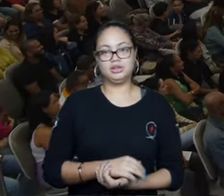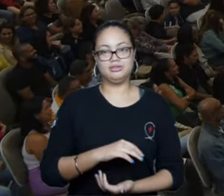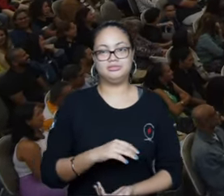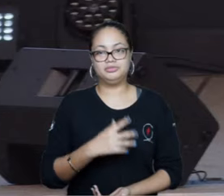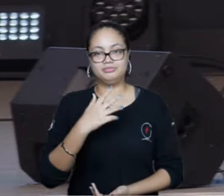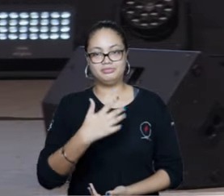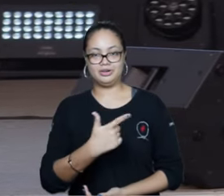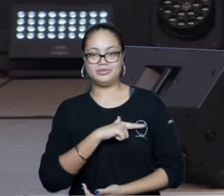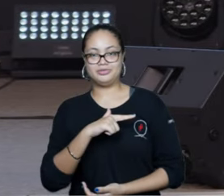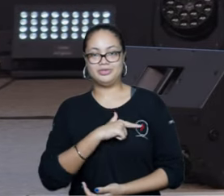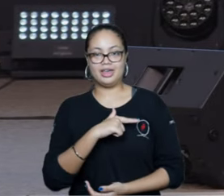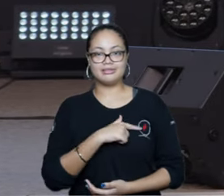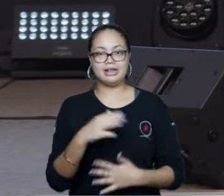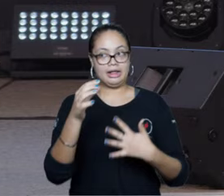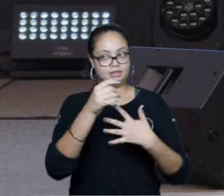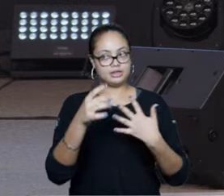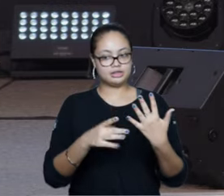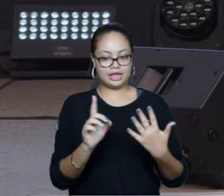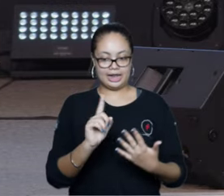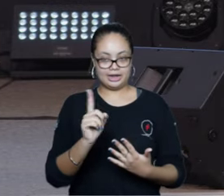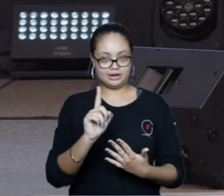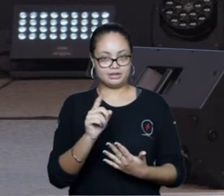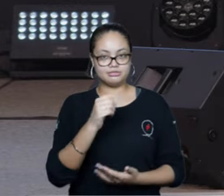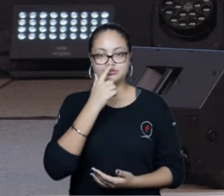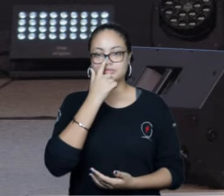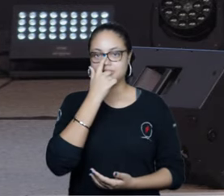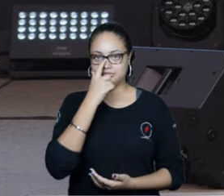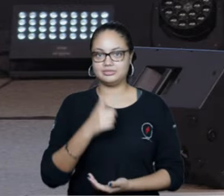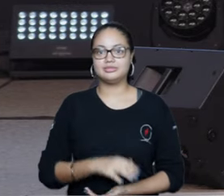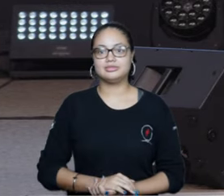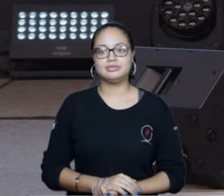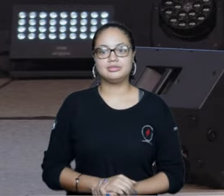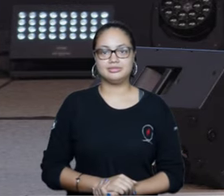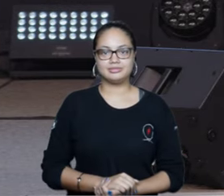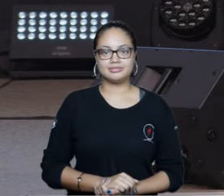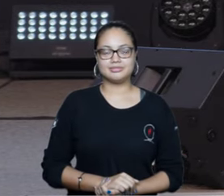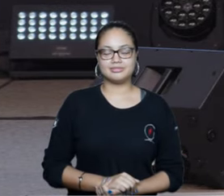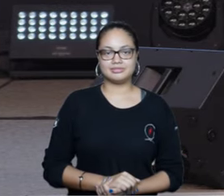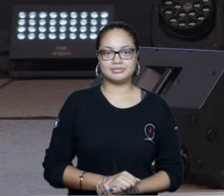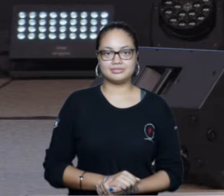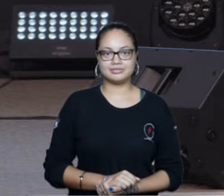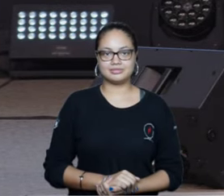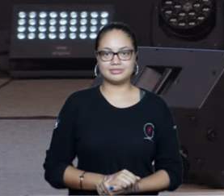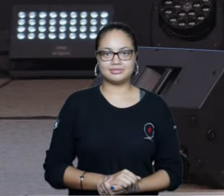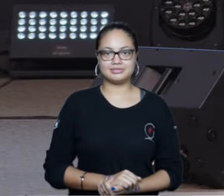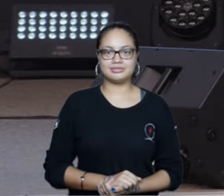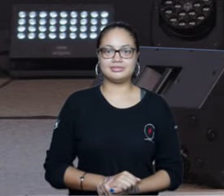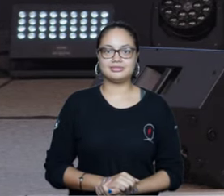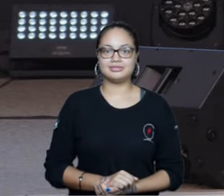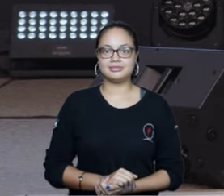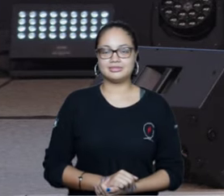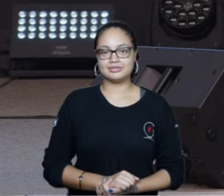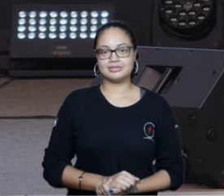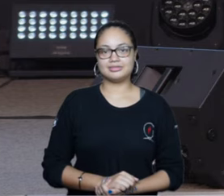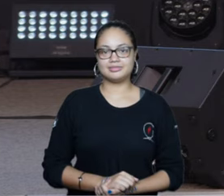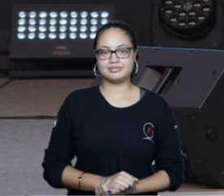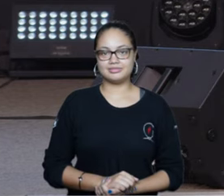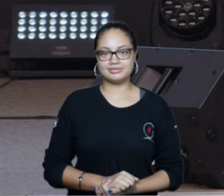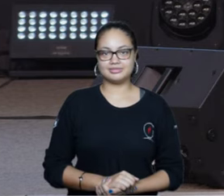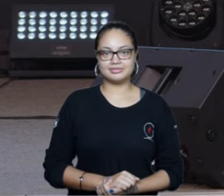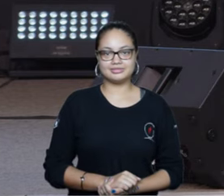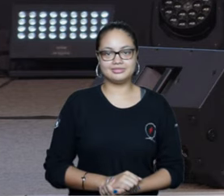não quero entrar em detalhes entender esses mistério apertadíssimo fazendo propaganda enganosa